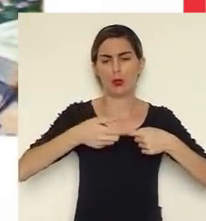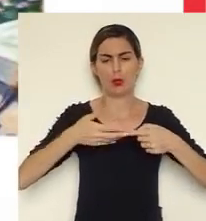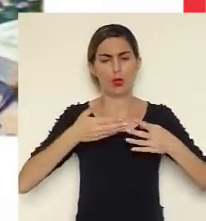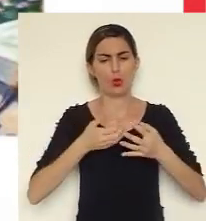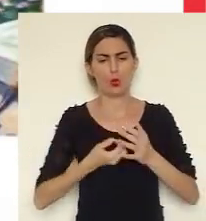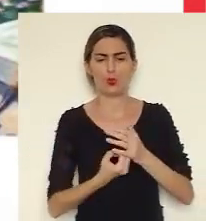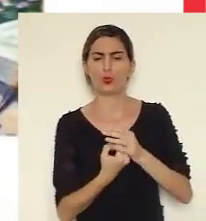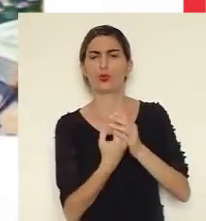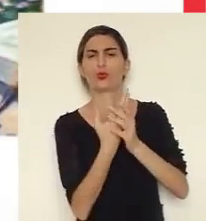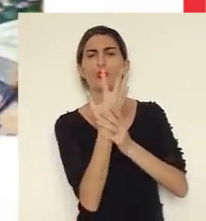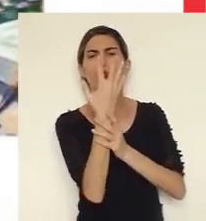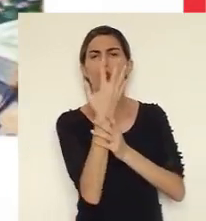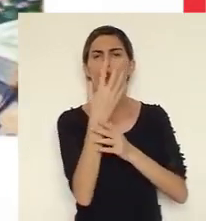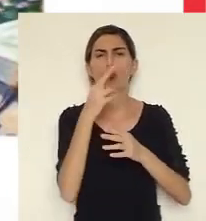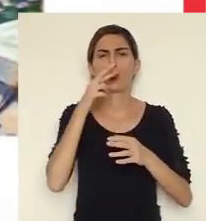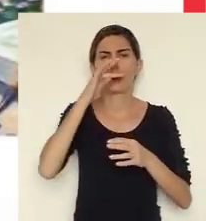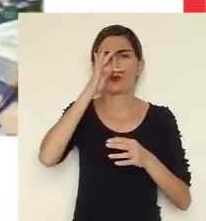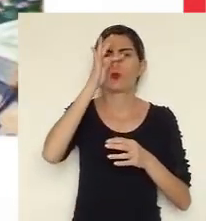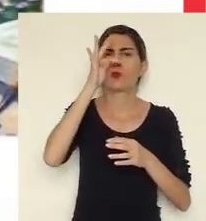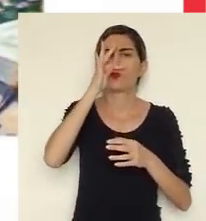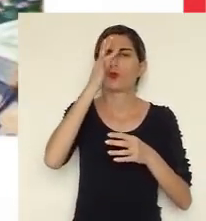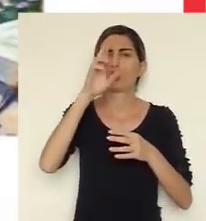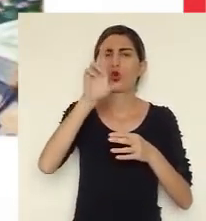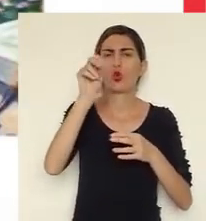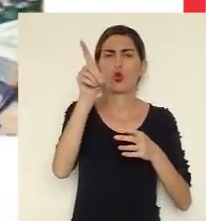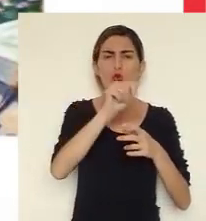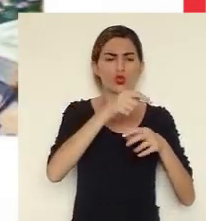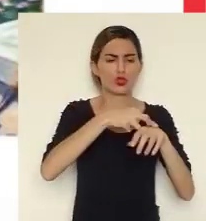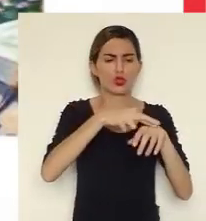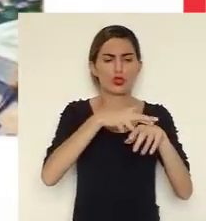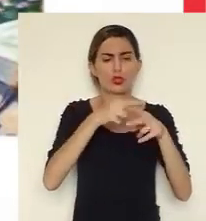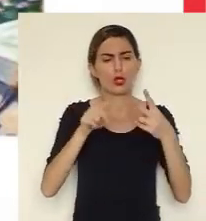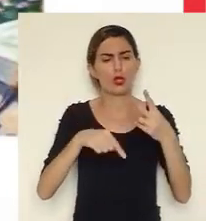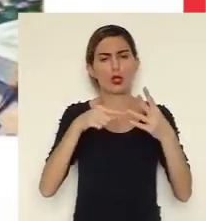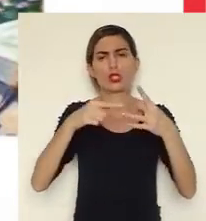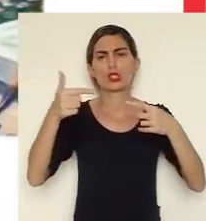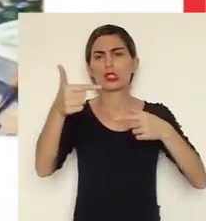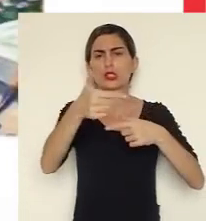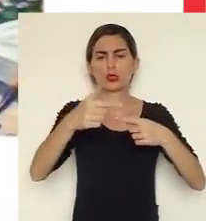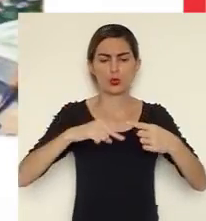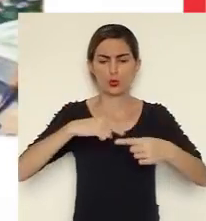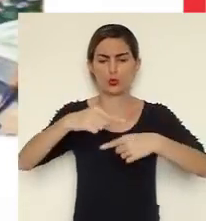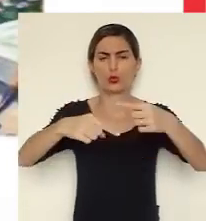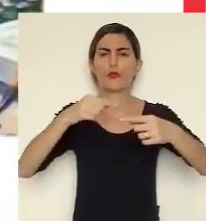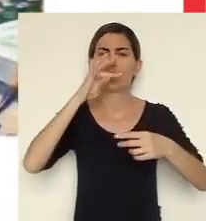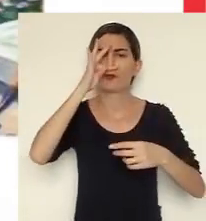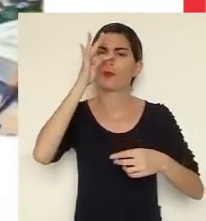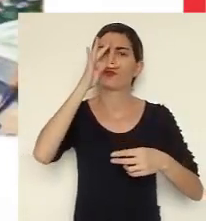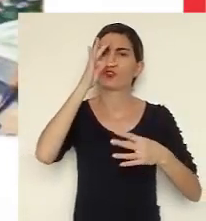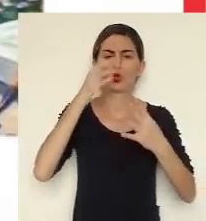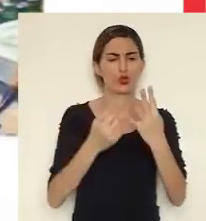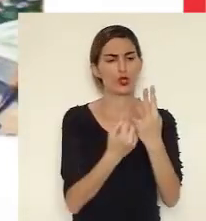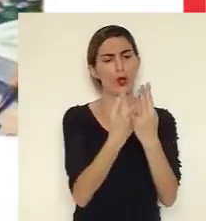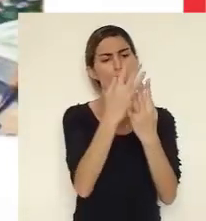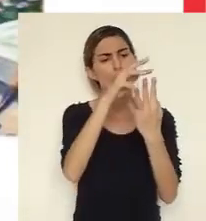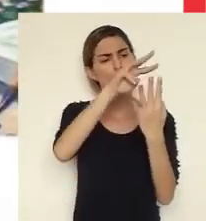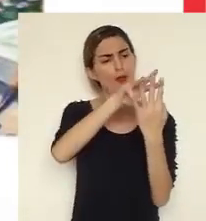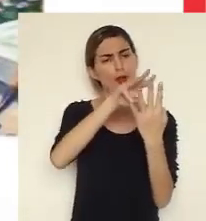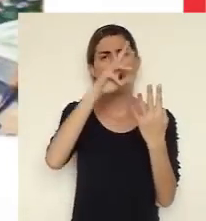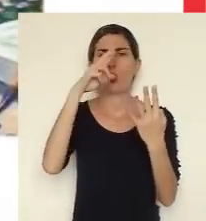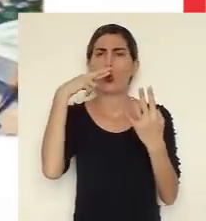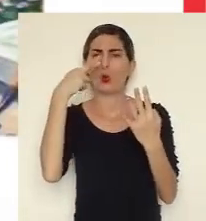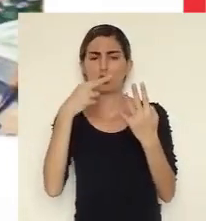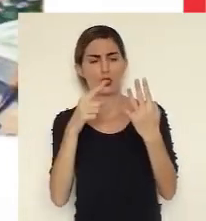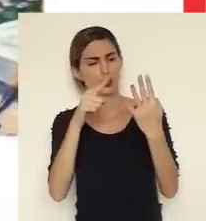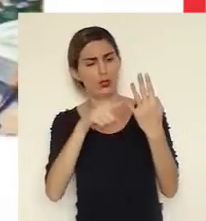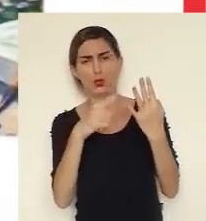nasceu apenas flores roxas e quando foi para a segunda geração já aconteceu uma